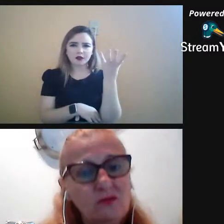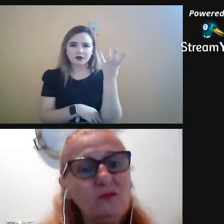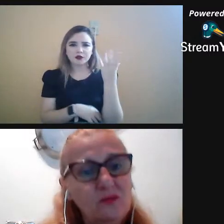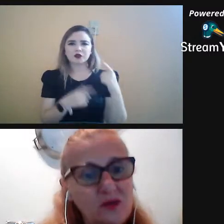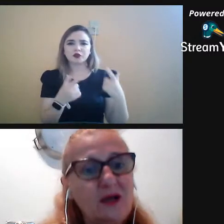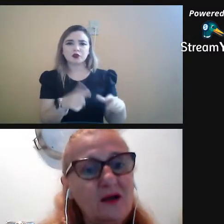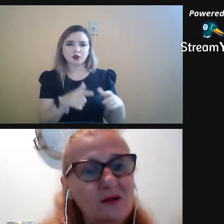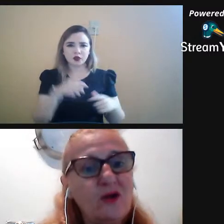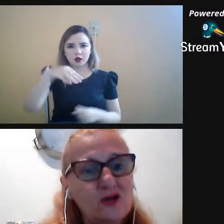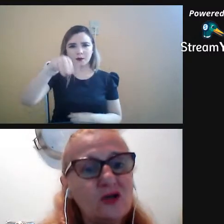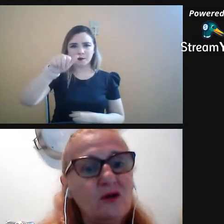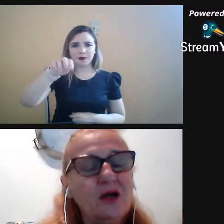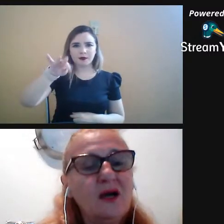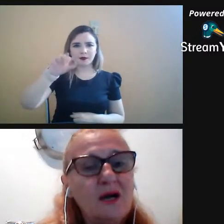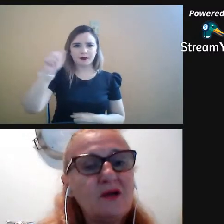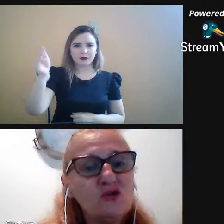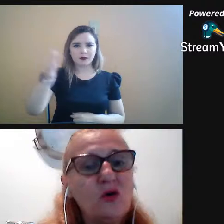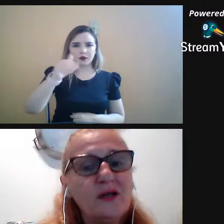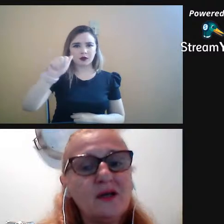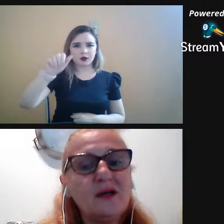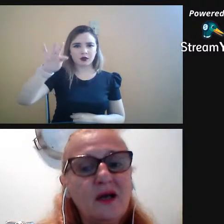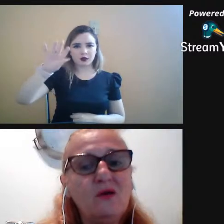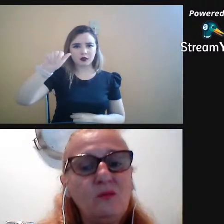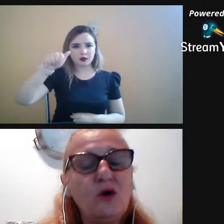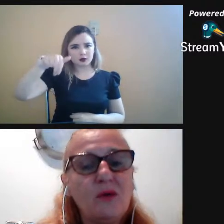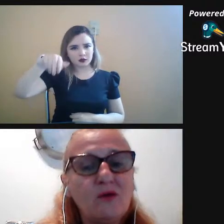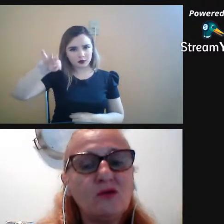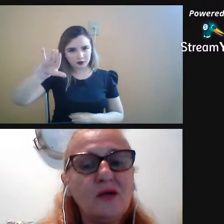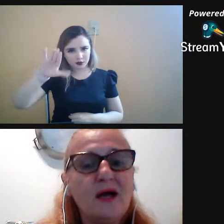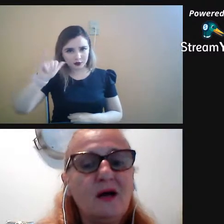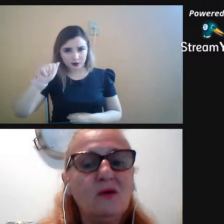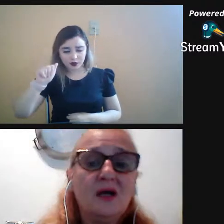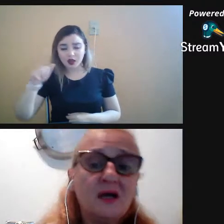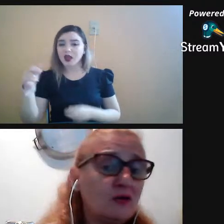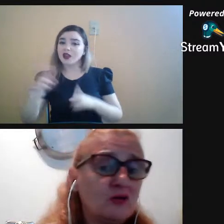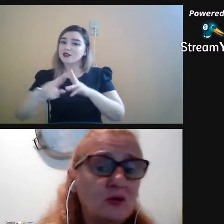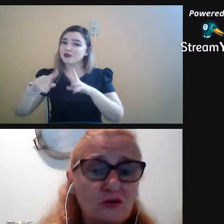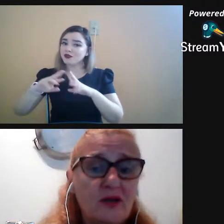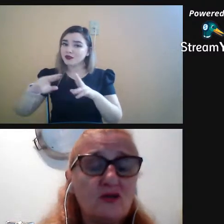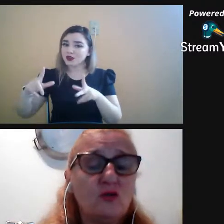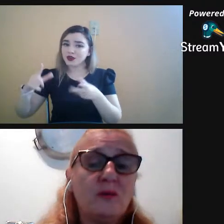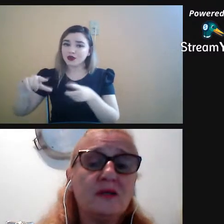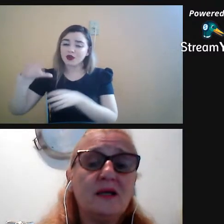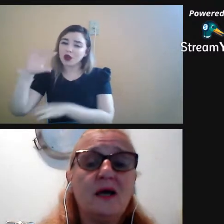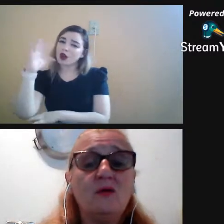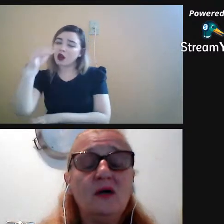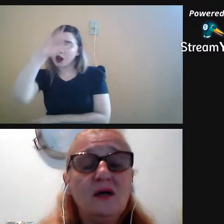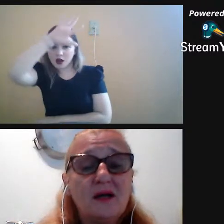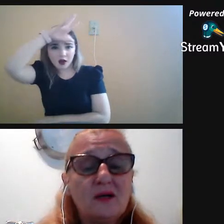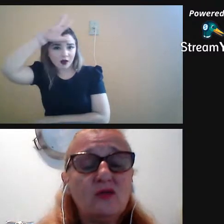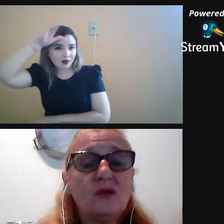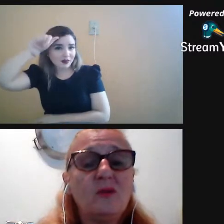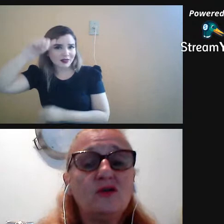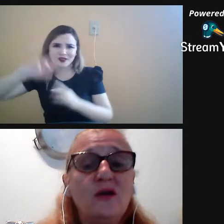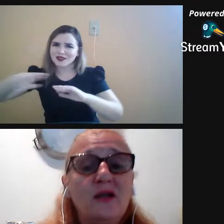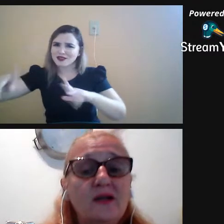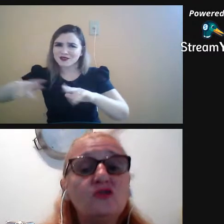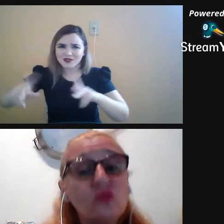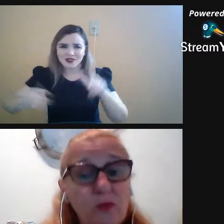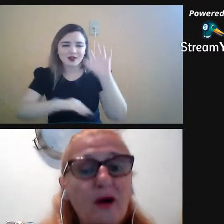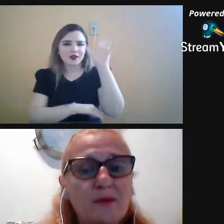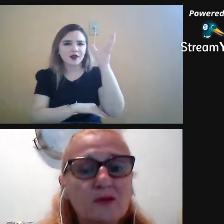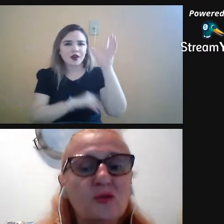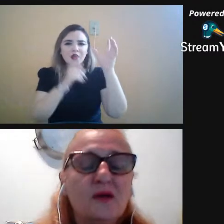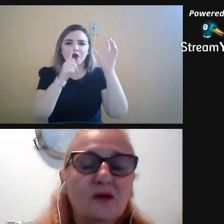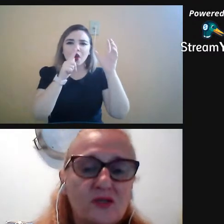tenho na floresta amazônica, que é o bioma equatorial, que é totalmente diferente do Pantanal, que é totalmente diferente